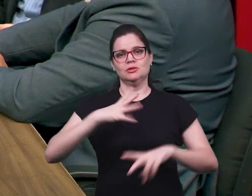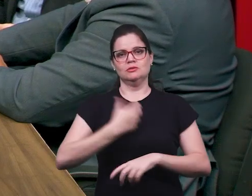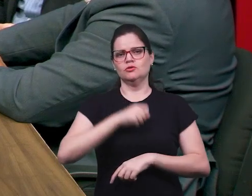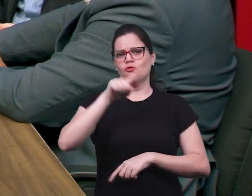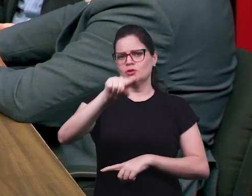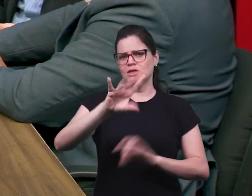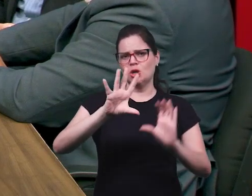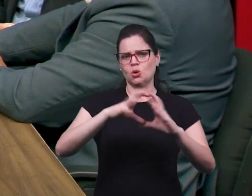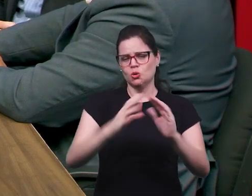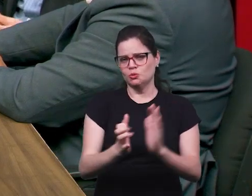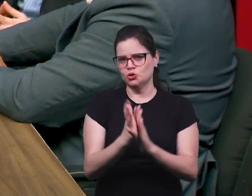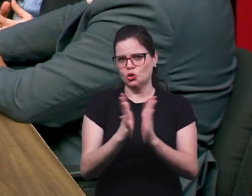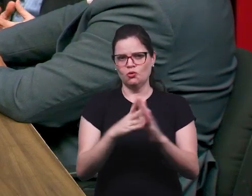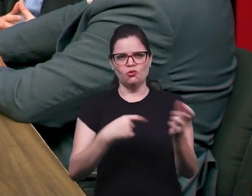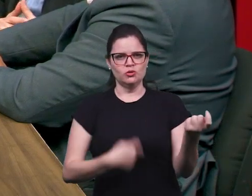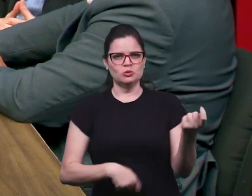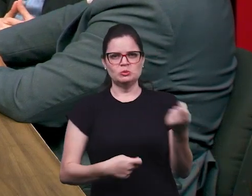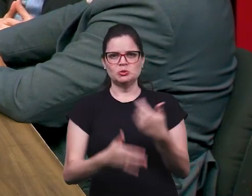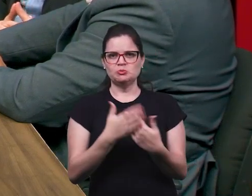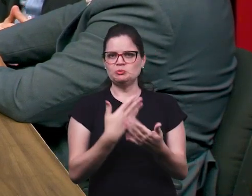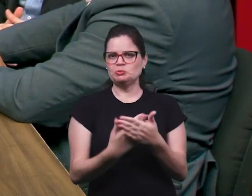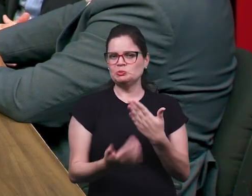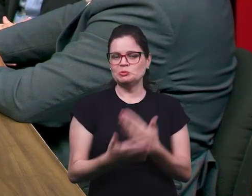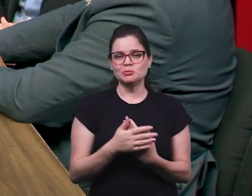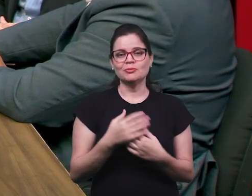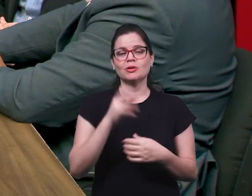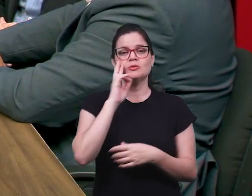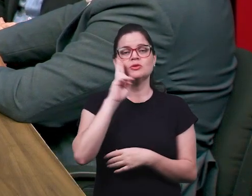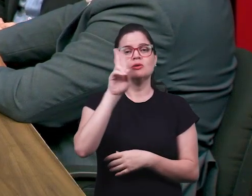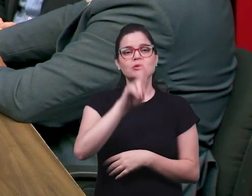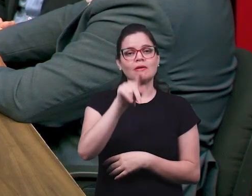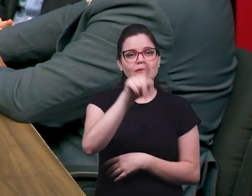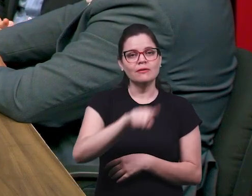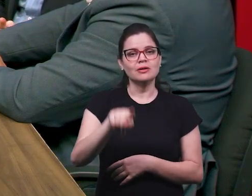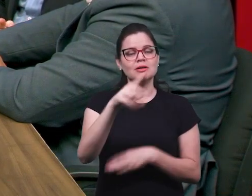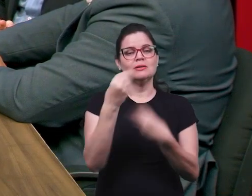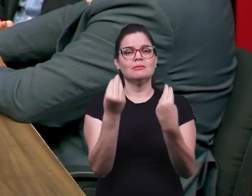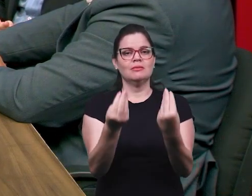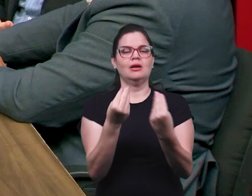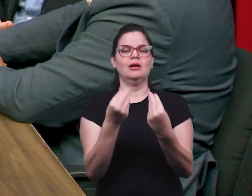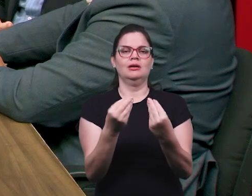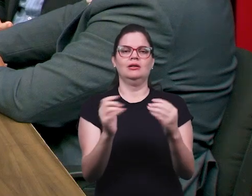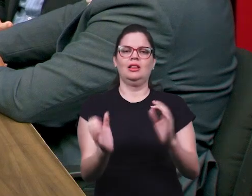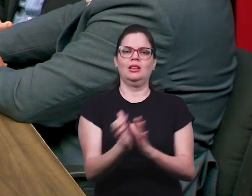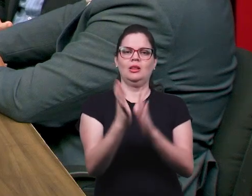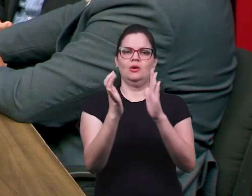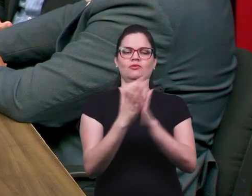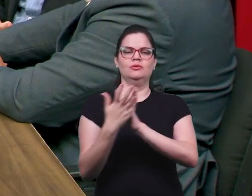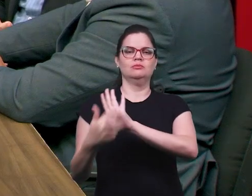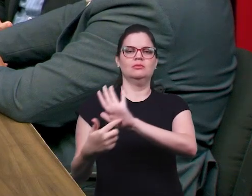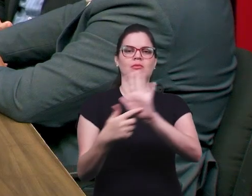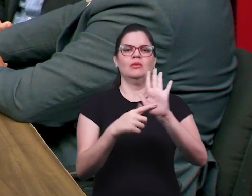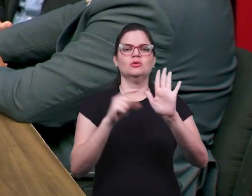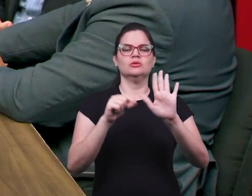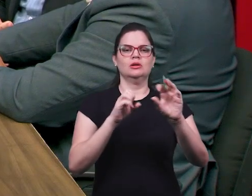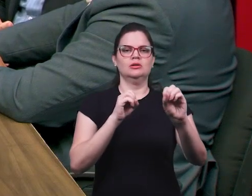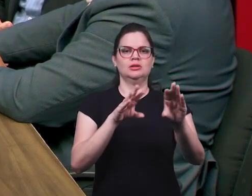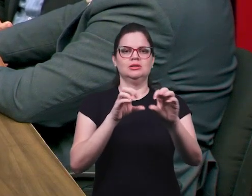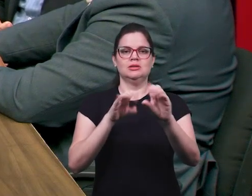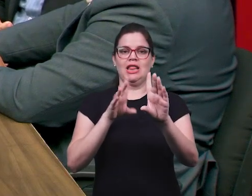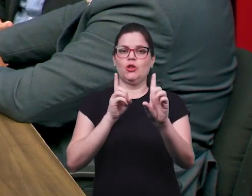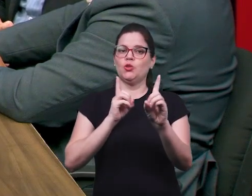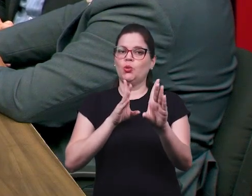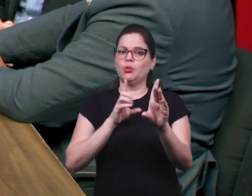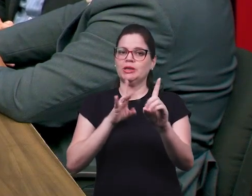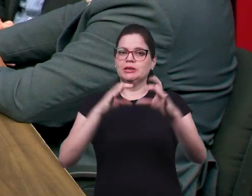louvor, mas com um detalhe, né? Que o louvor ele expresse o ensino, a doutrina,